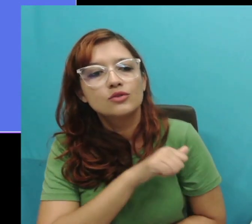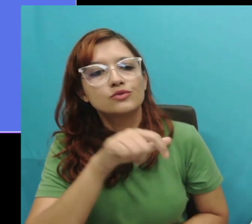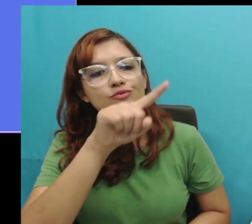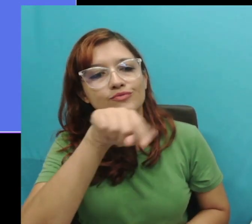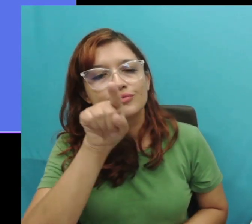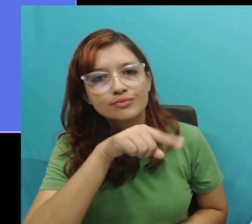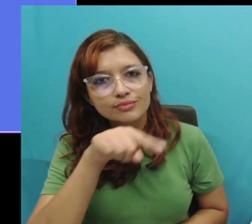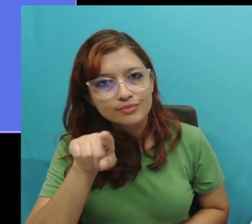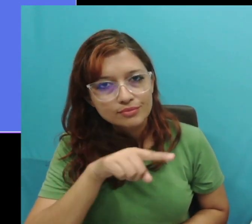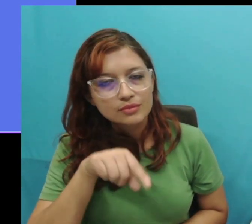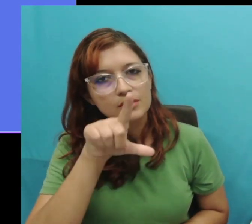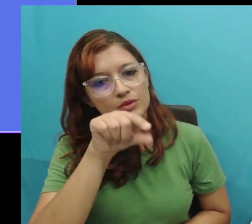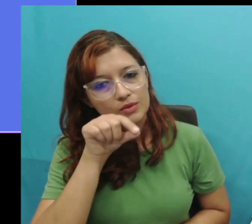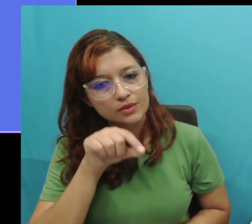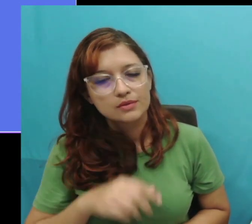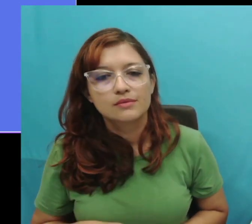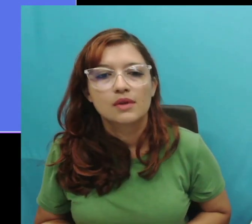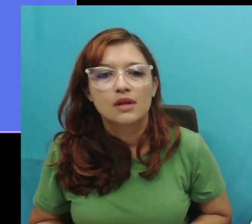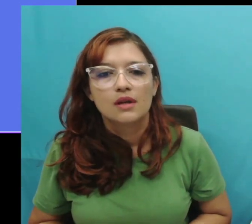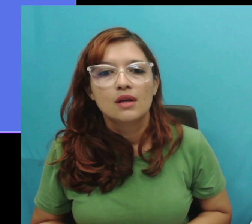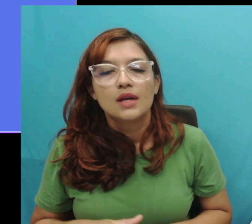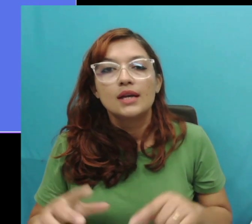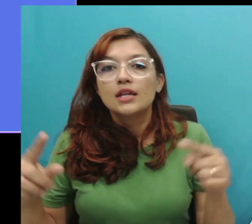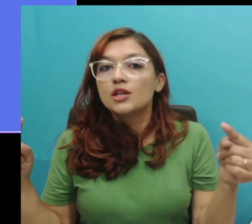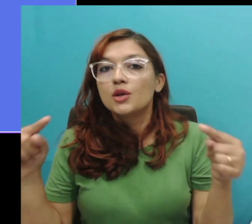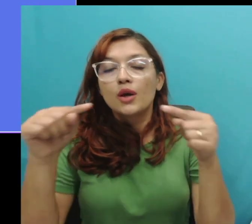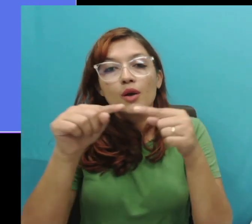9 questões de múltipla escolha